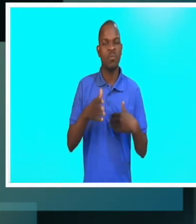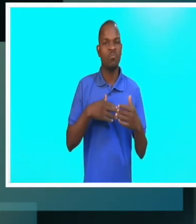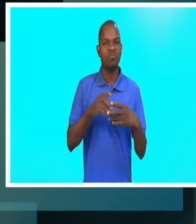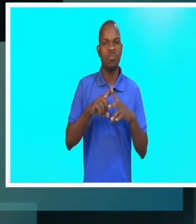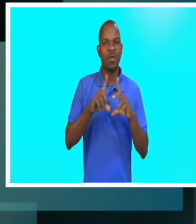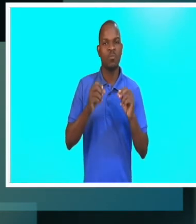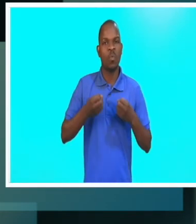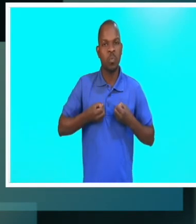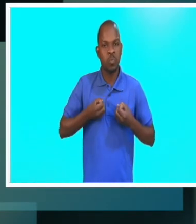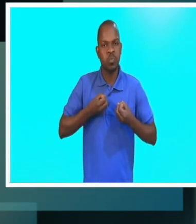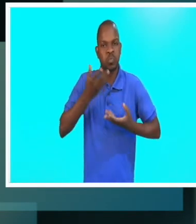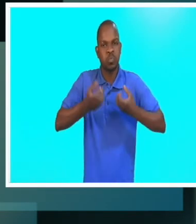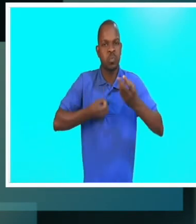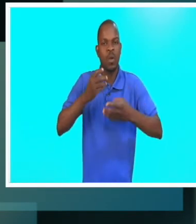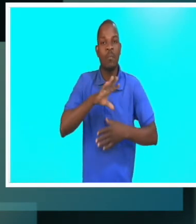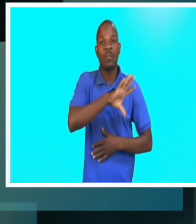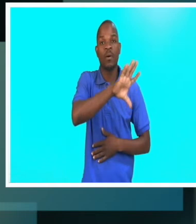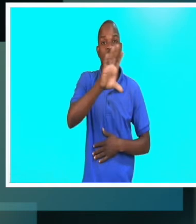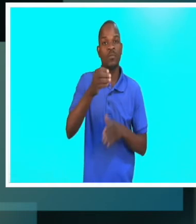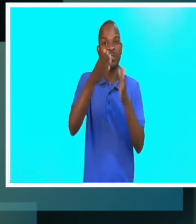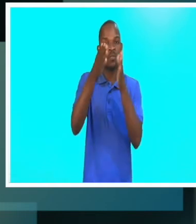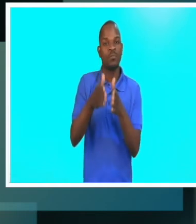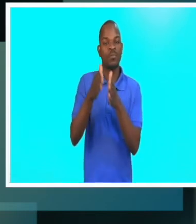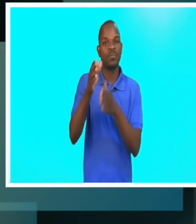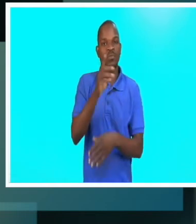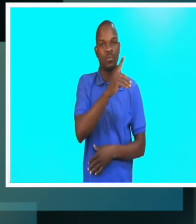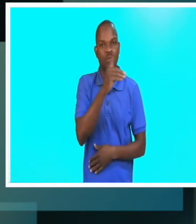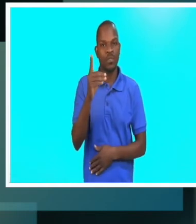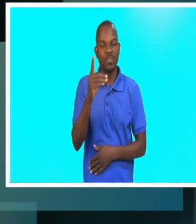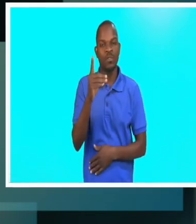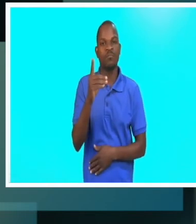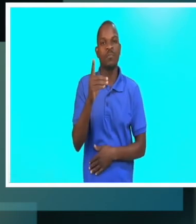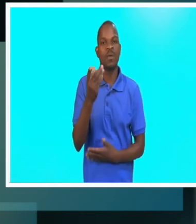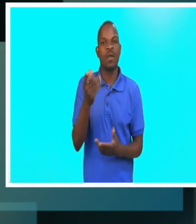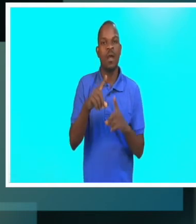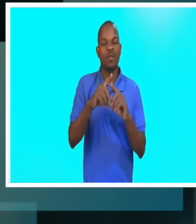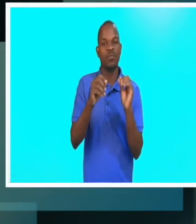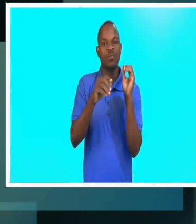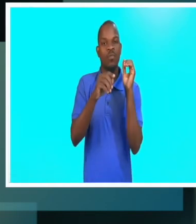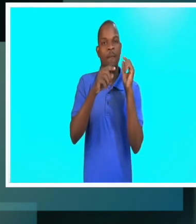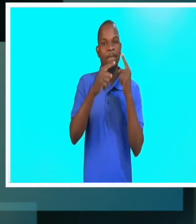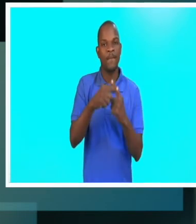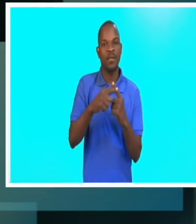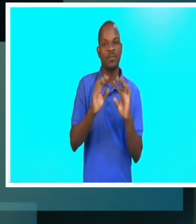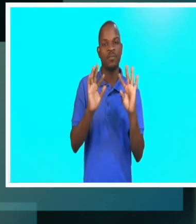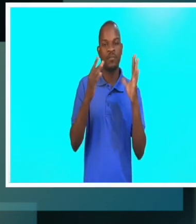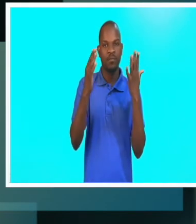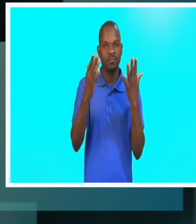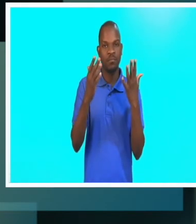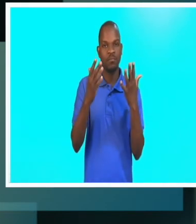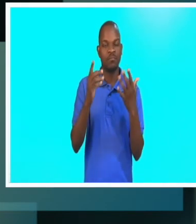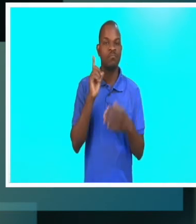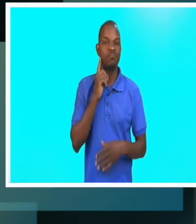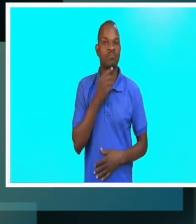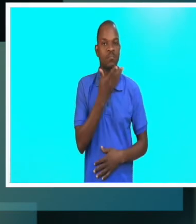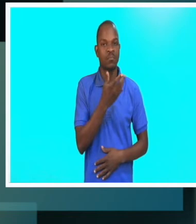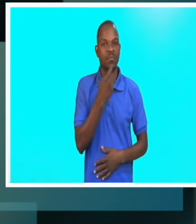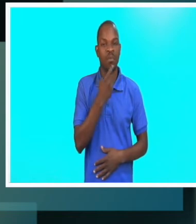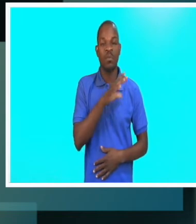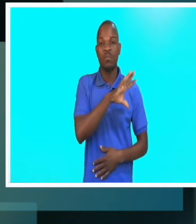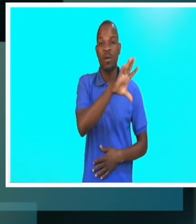deficiência que estão a acompanhar o programa da TV Sur, na rubrica Mais Vida? Olha, para todos que estão a acompanhar o